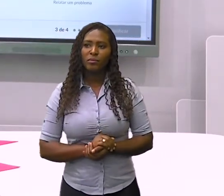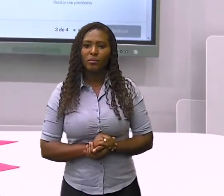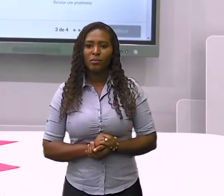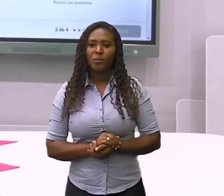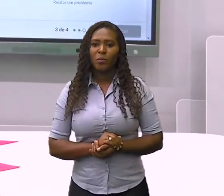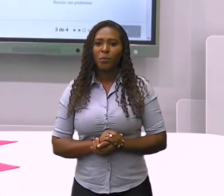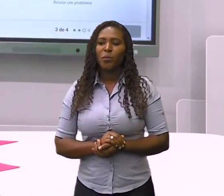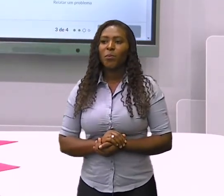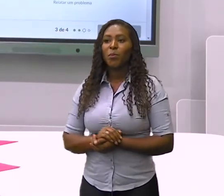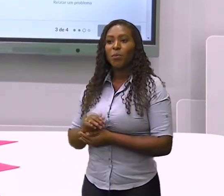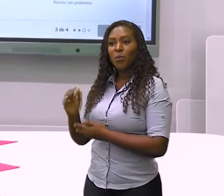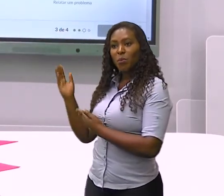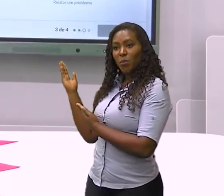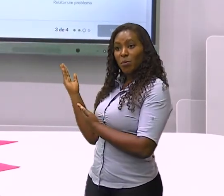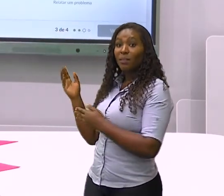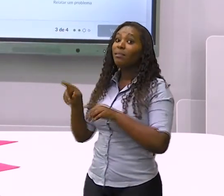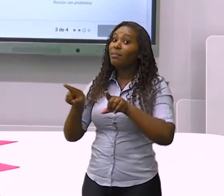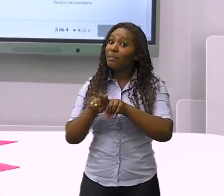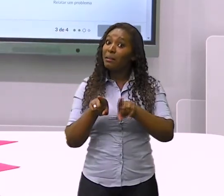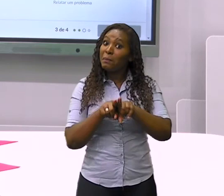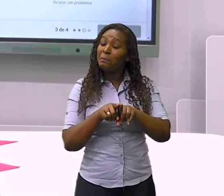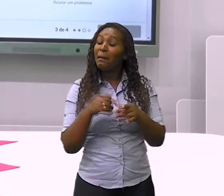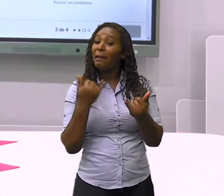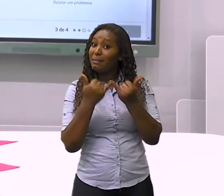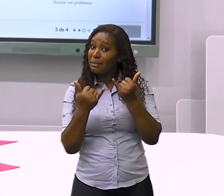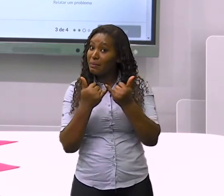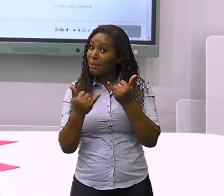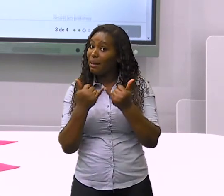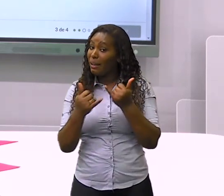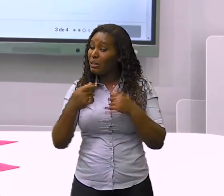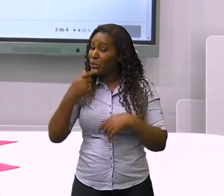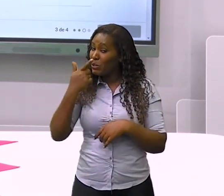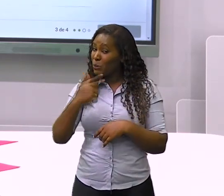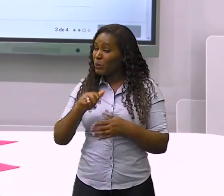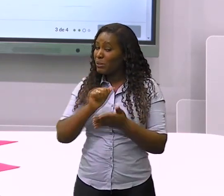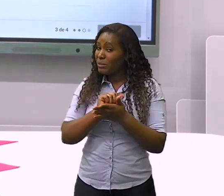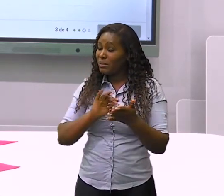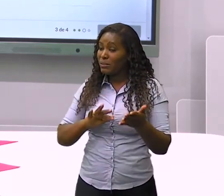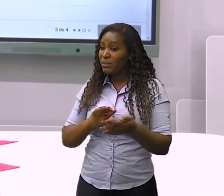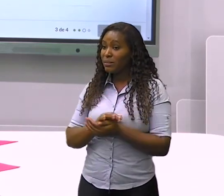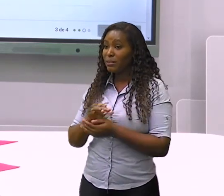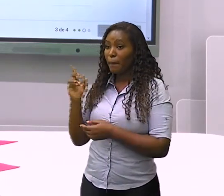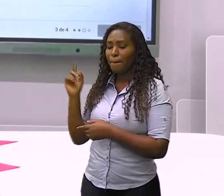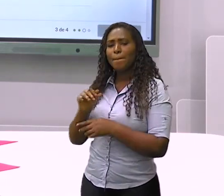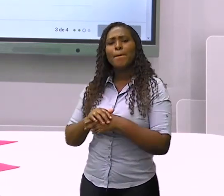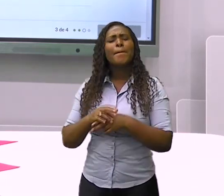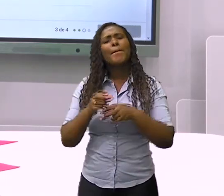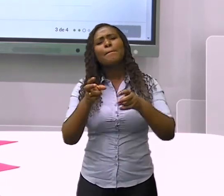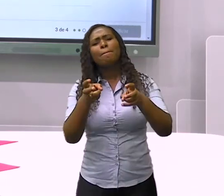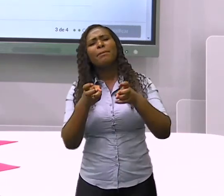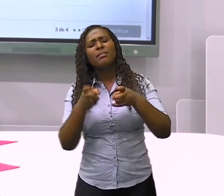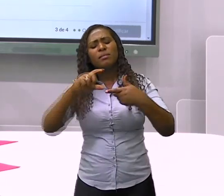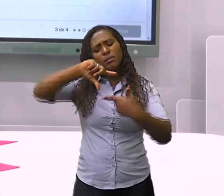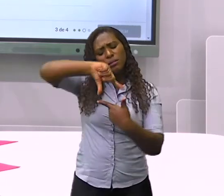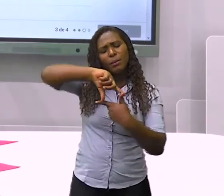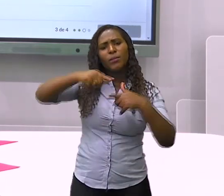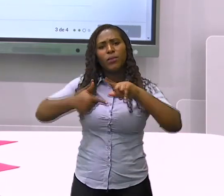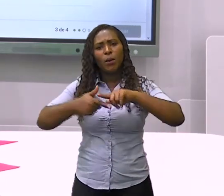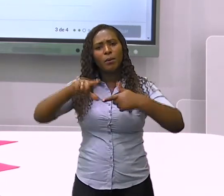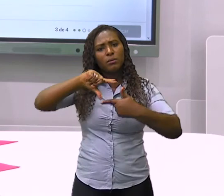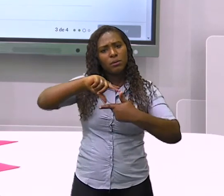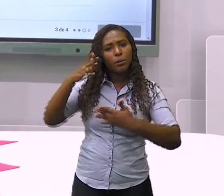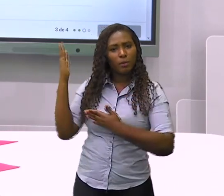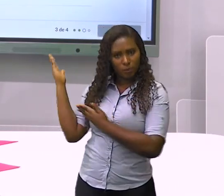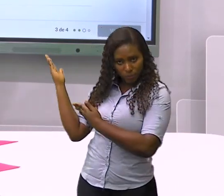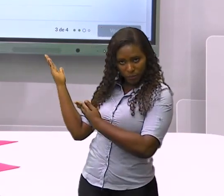Aqui. Parecido também com aquele? Vejam. Deixa eu descer aqui. Analise as formas a seguir. Então,